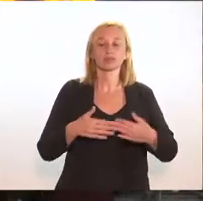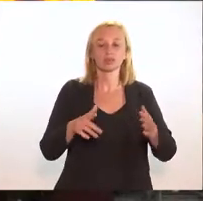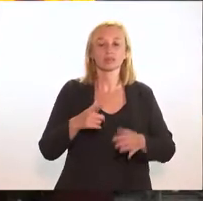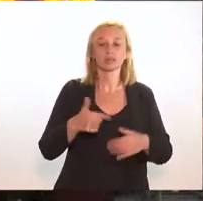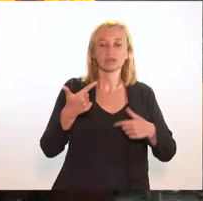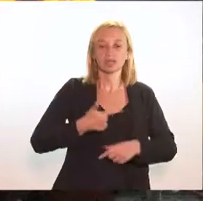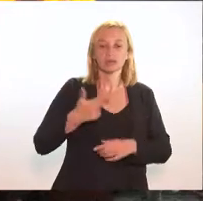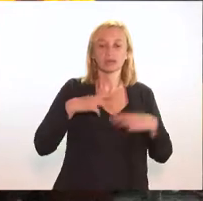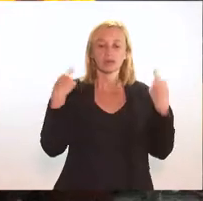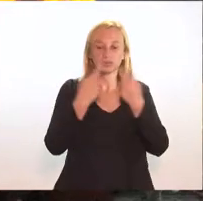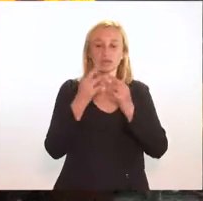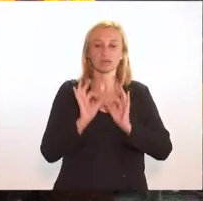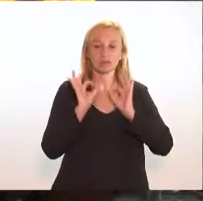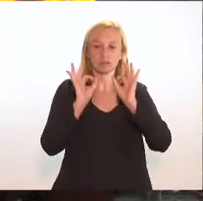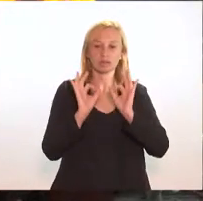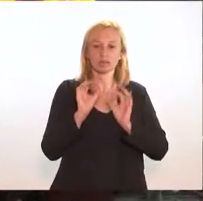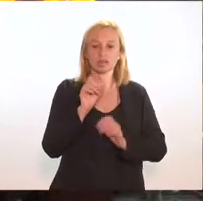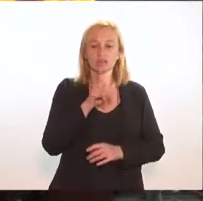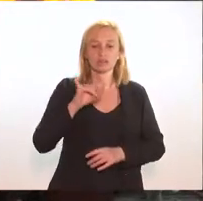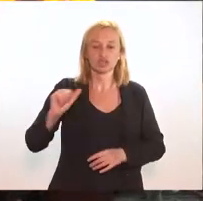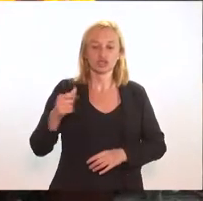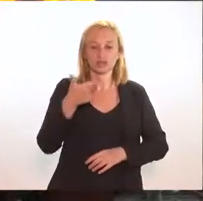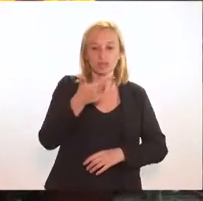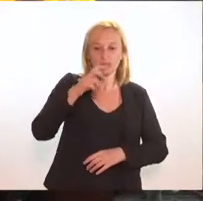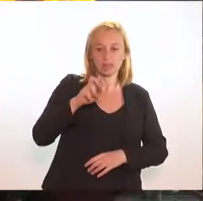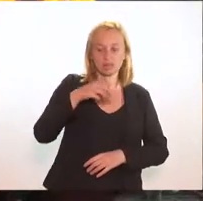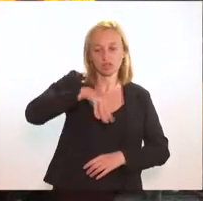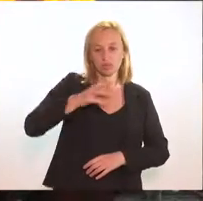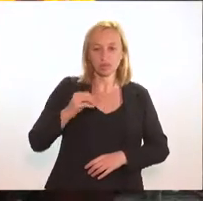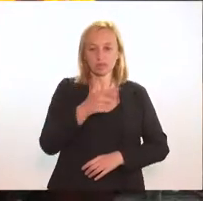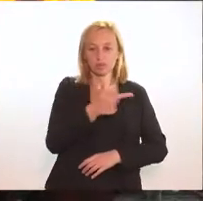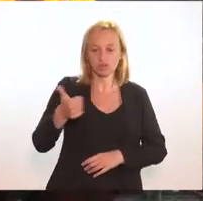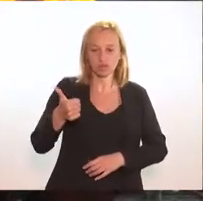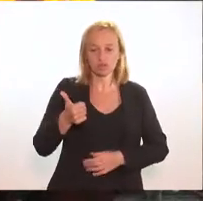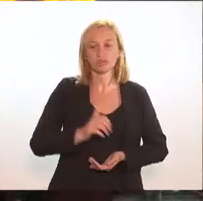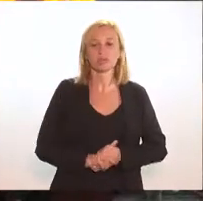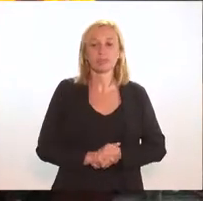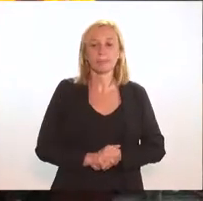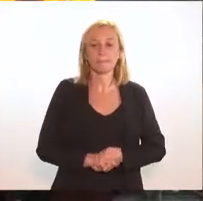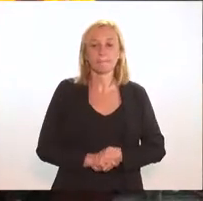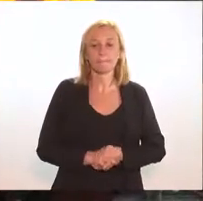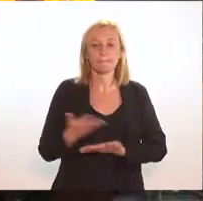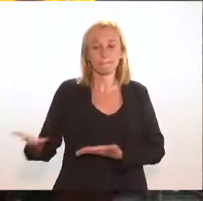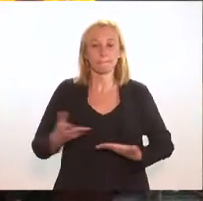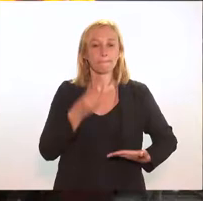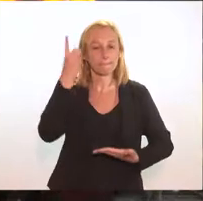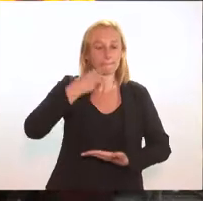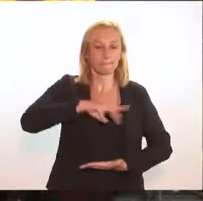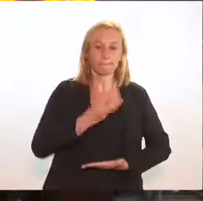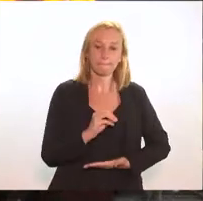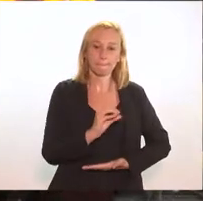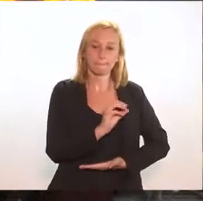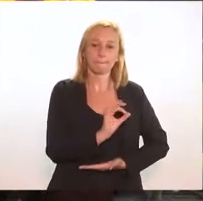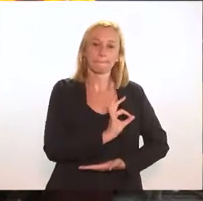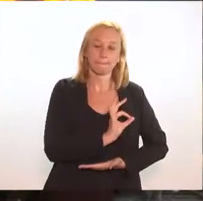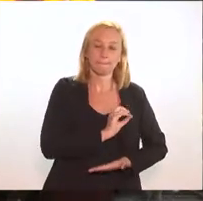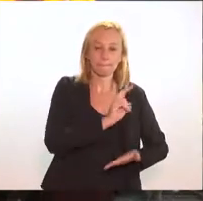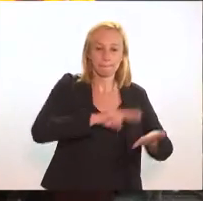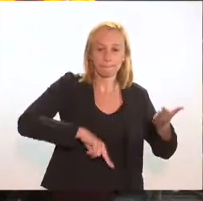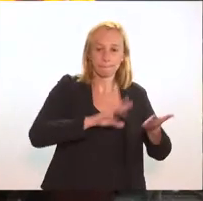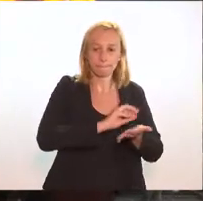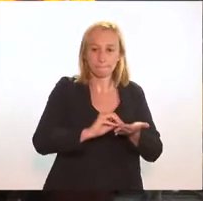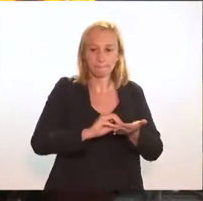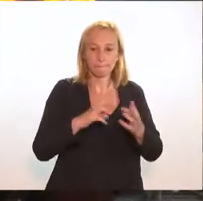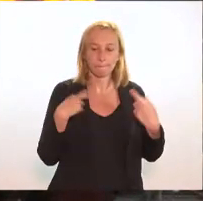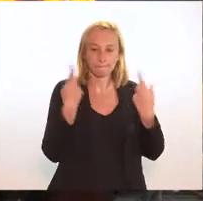sessão extraordinária do dia 25 de março de 21. A presidência convida a deputada Marta Rocha a fazer a leitura da